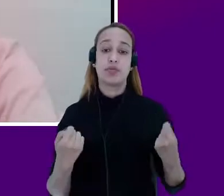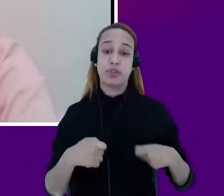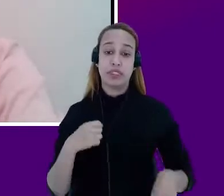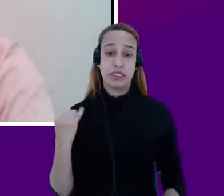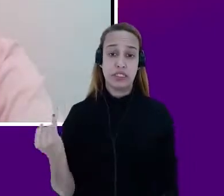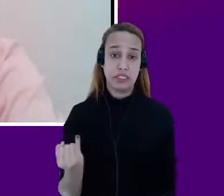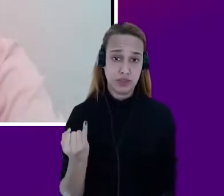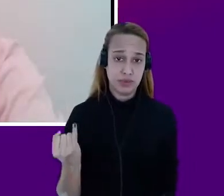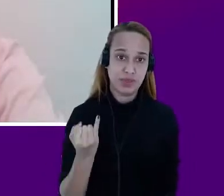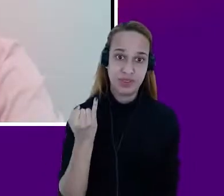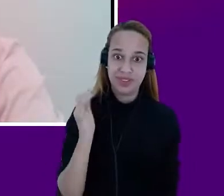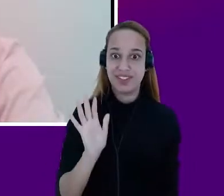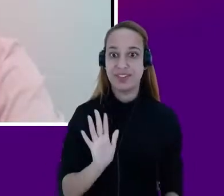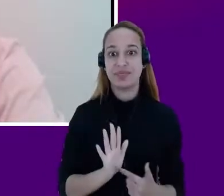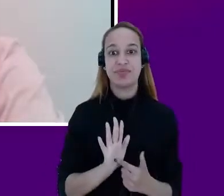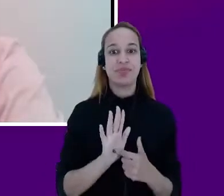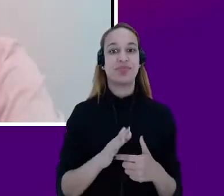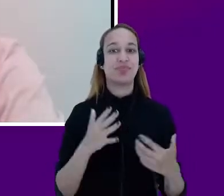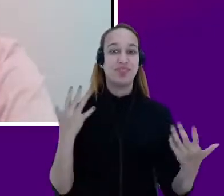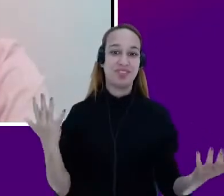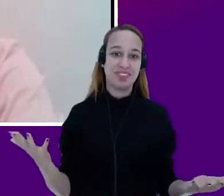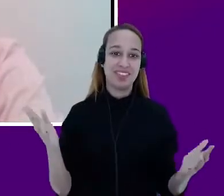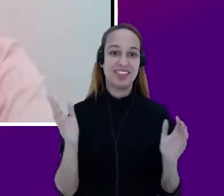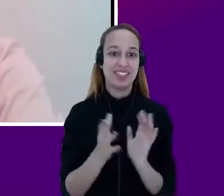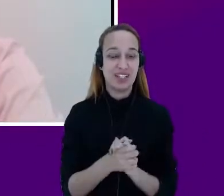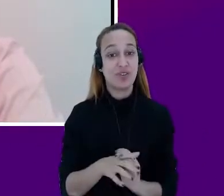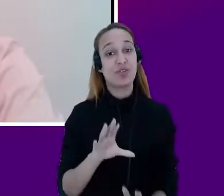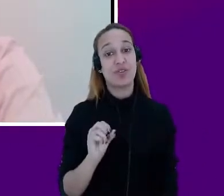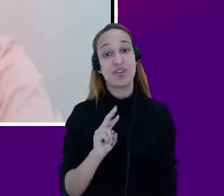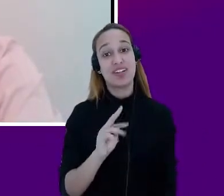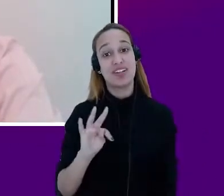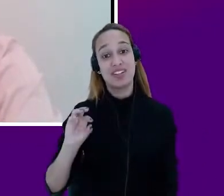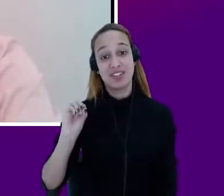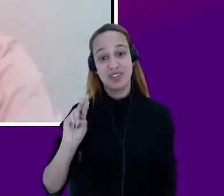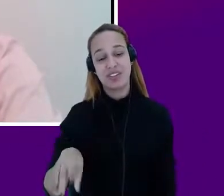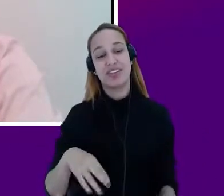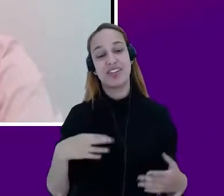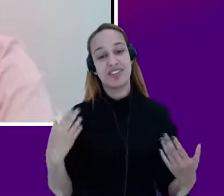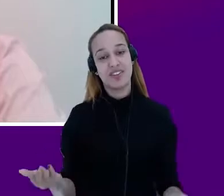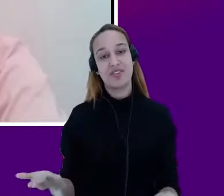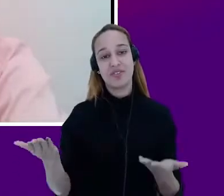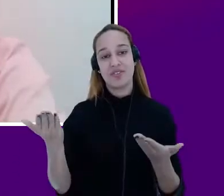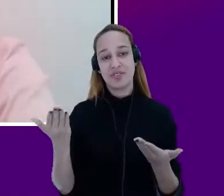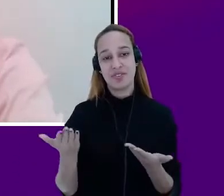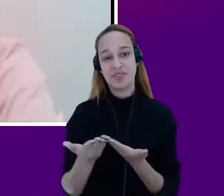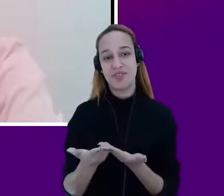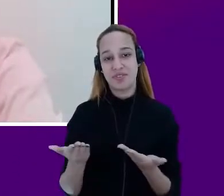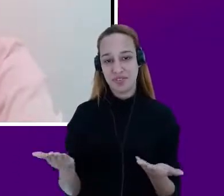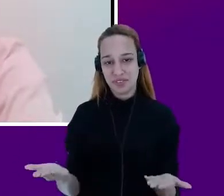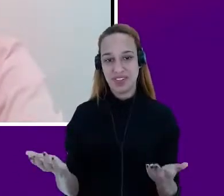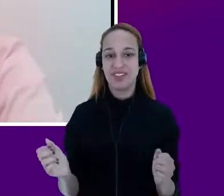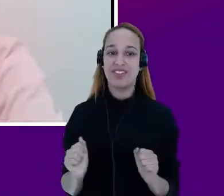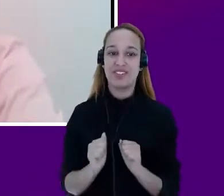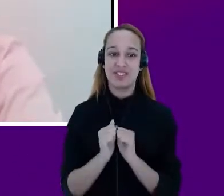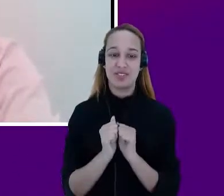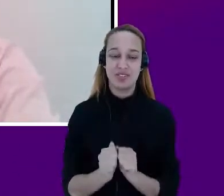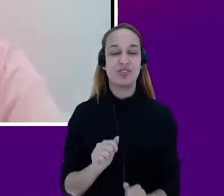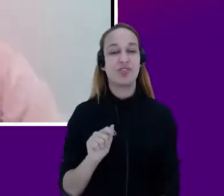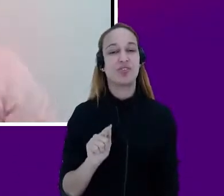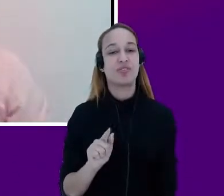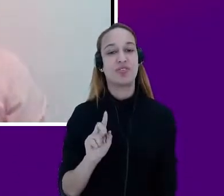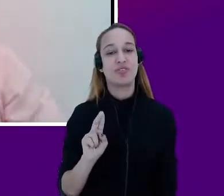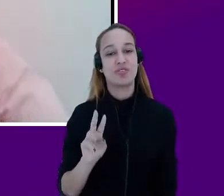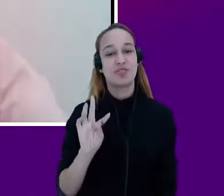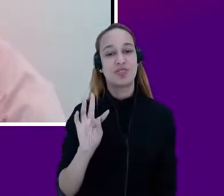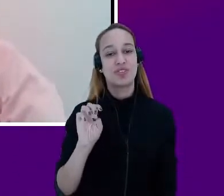não deixamos, o corretor. Então, convido aqui conosco o Gutenberg